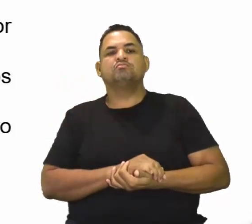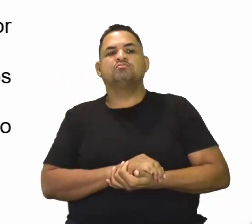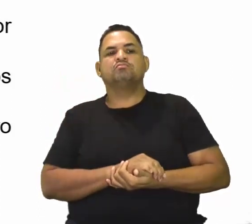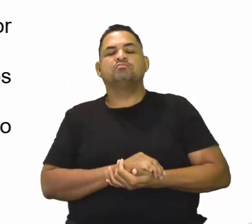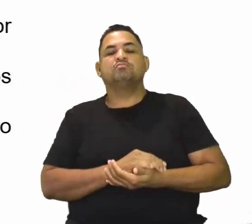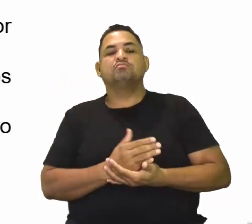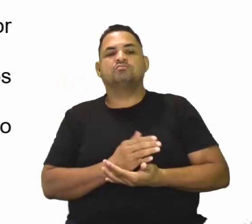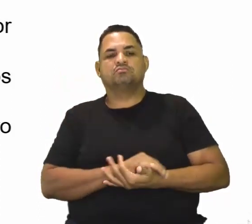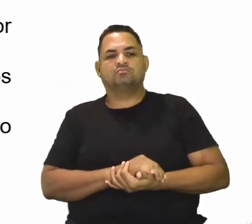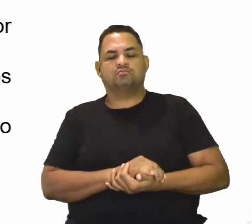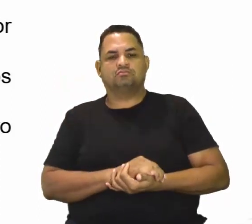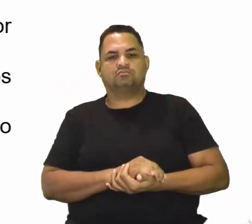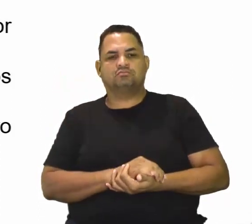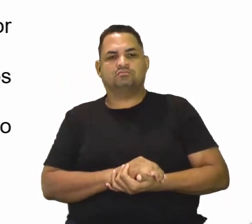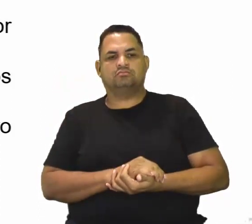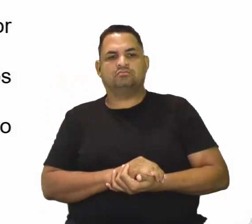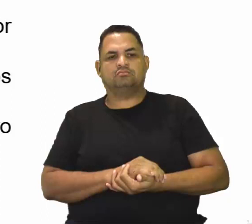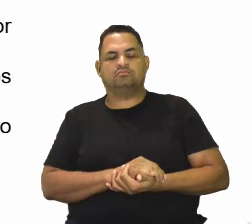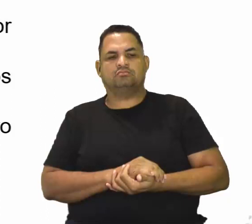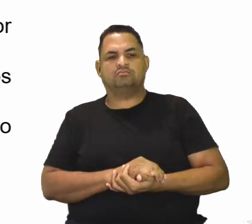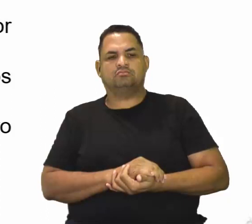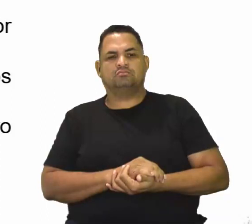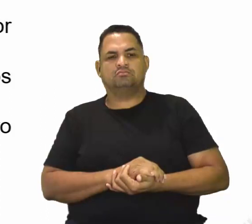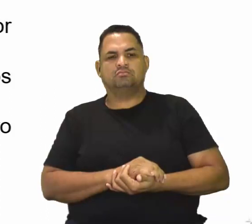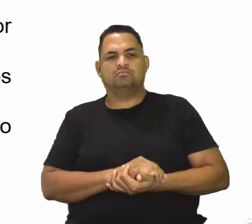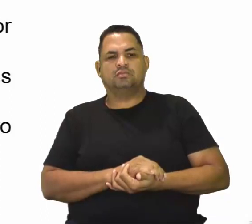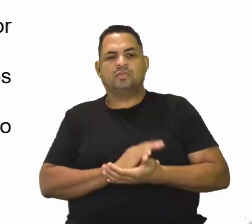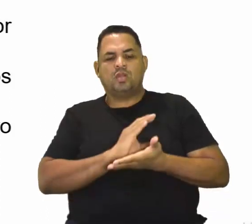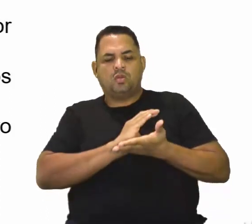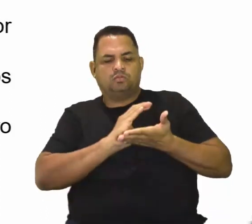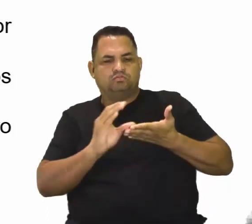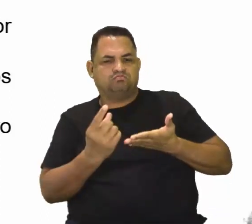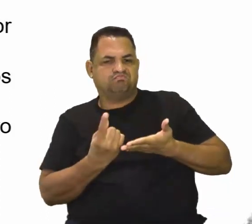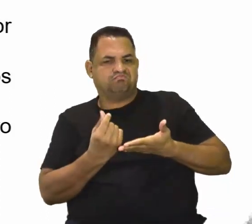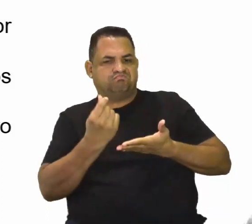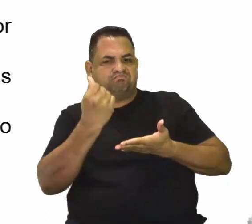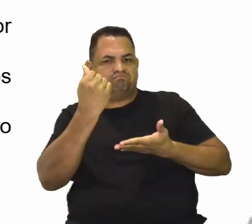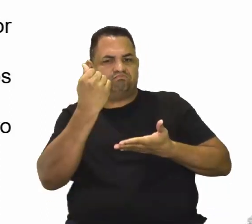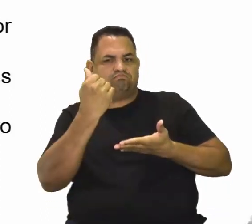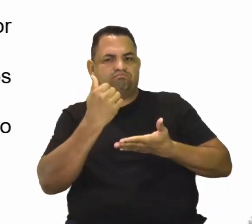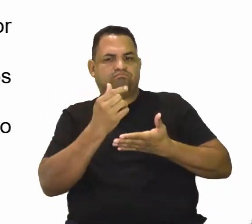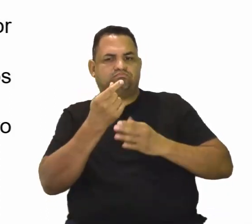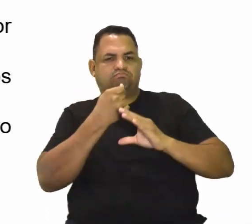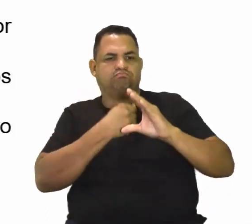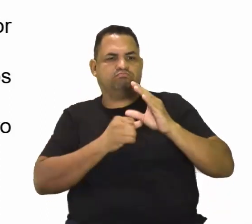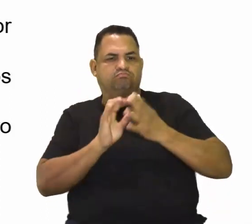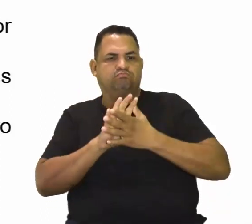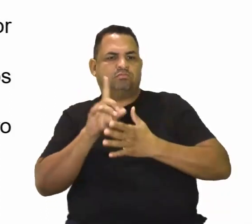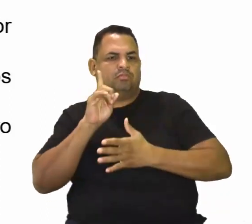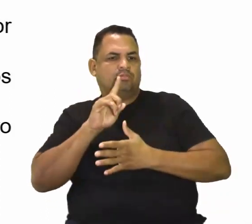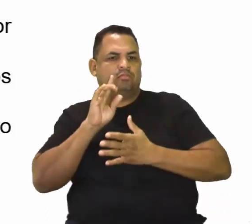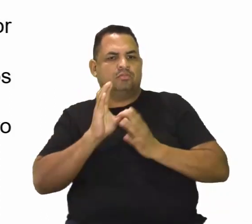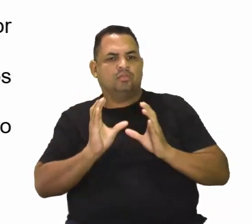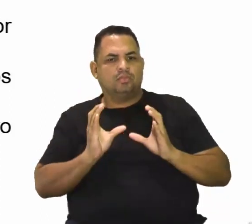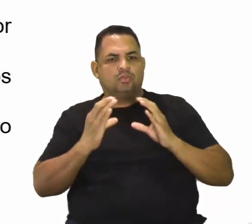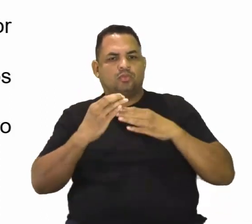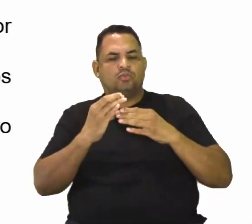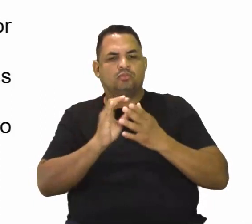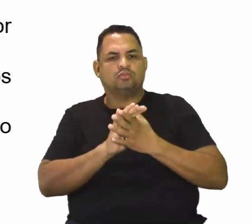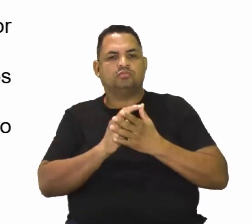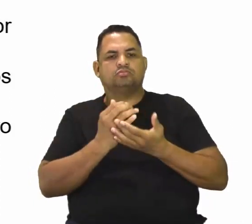deveu-se o quê? Aqui, aos grandes investimentos de capitais norte-americanos